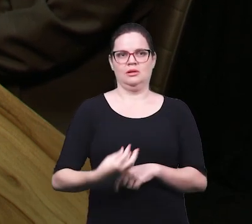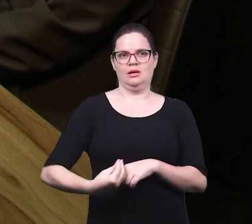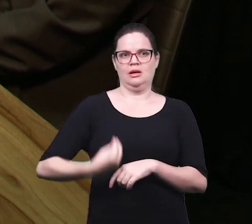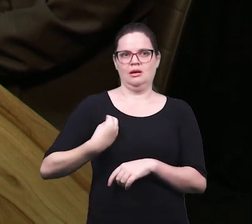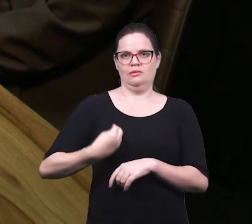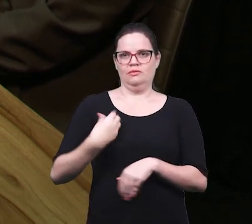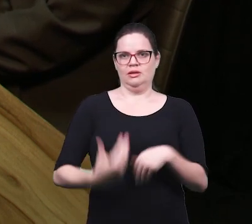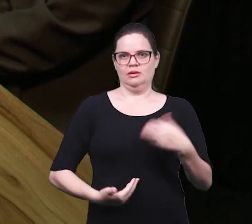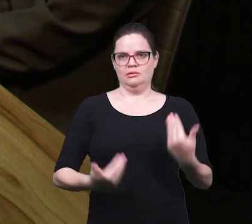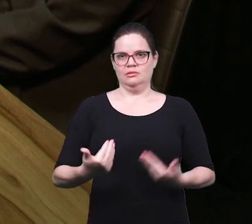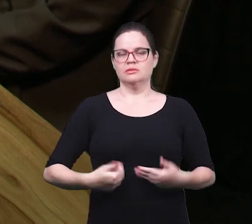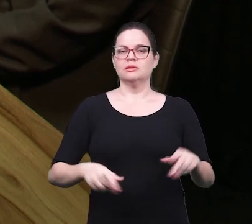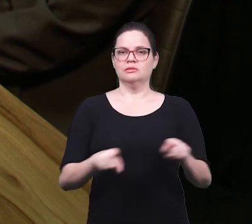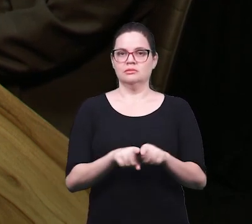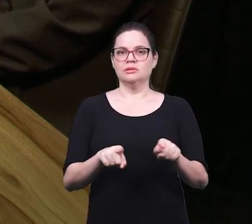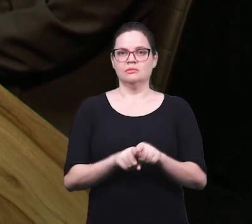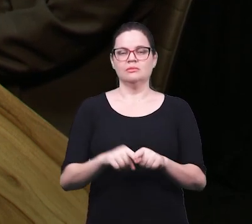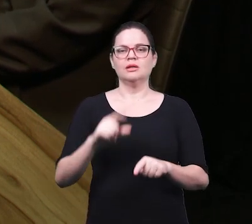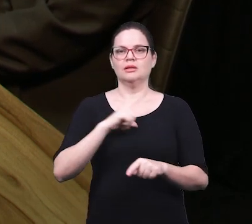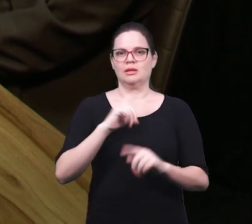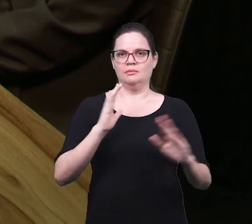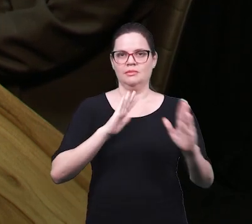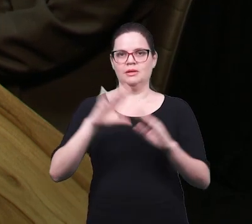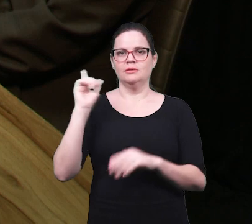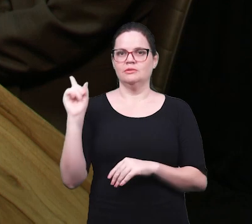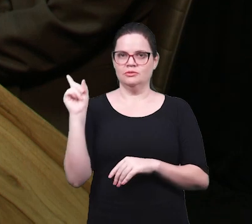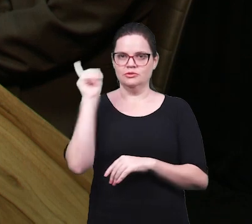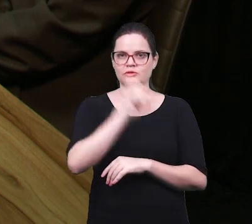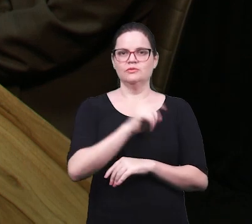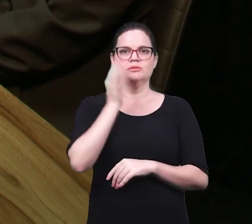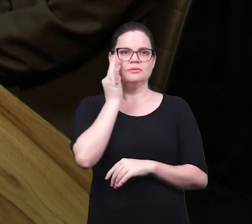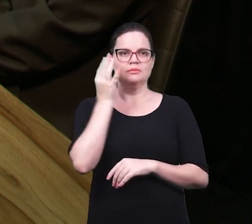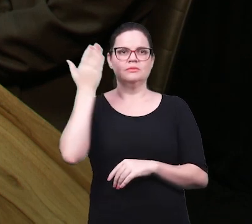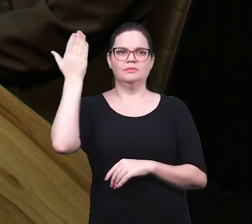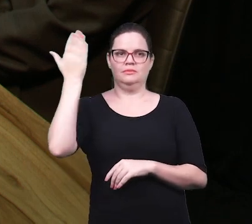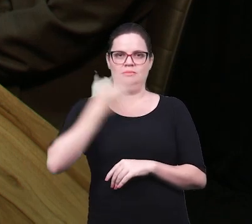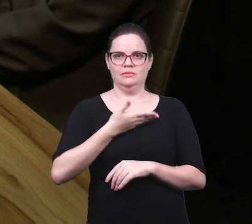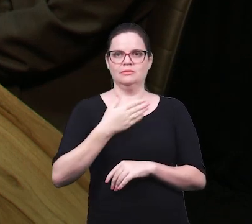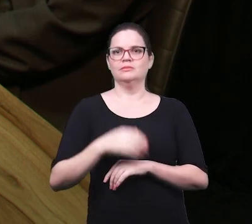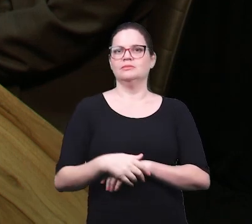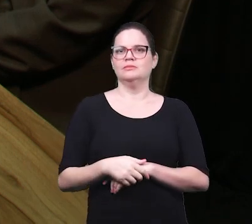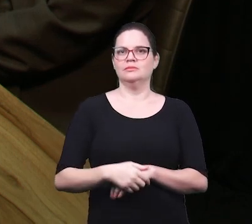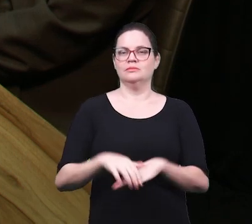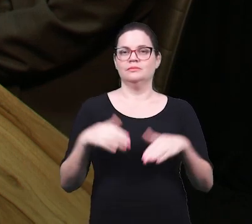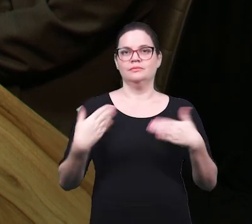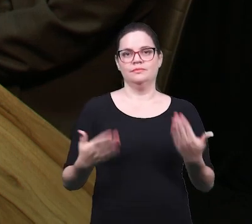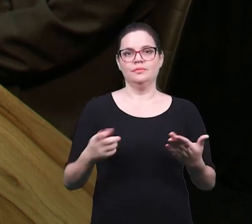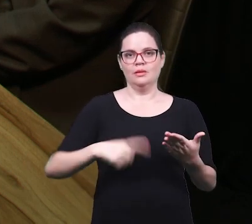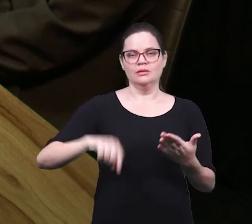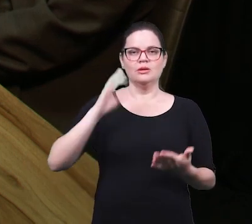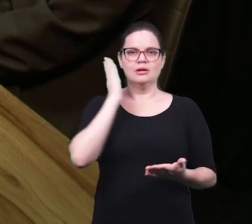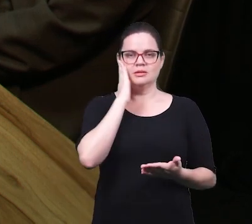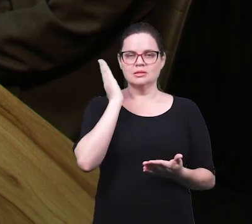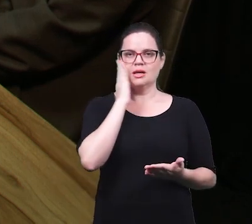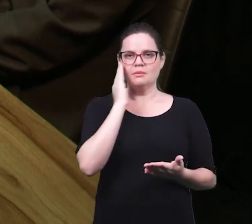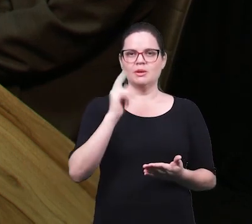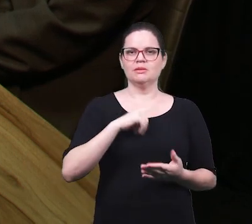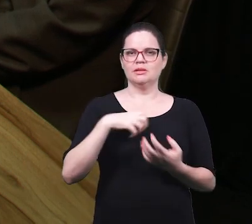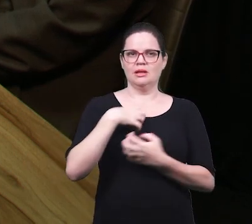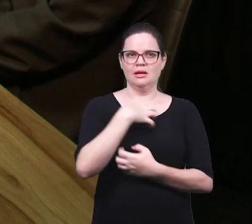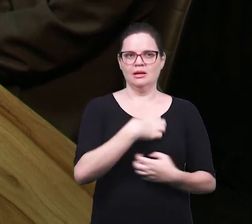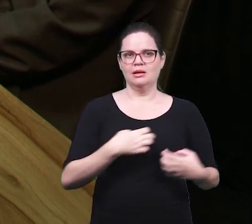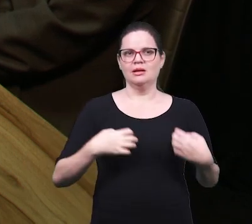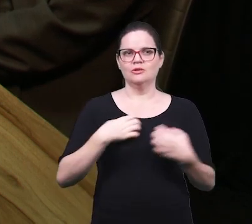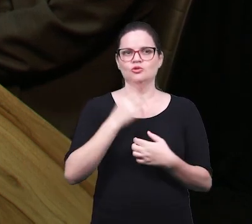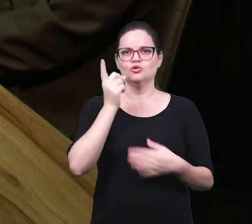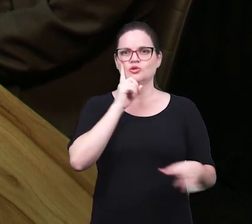vida cristã, ela também passa por momentos adversos. Provações, né? As provações vêm, né? Sim. Então, no mundo nós